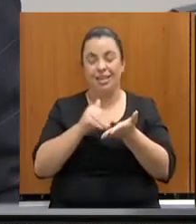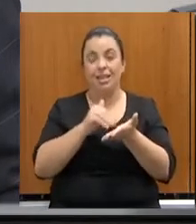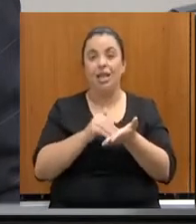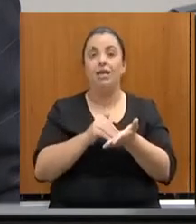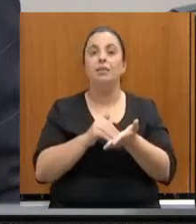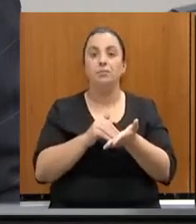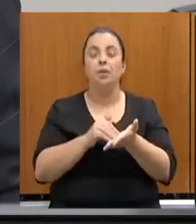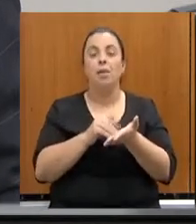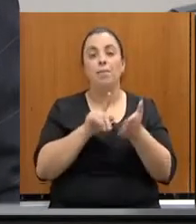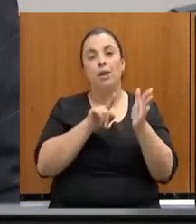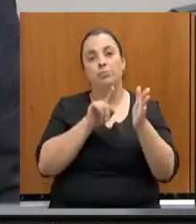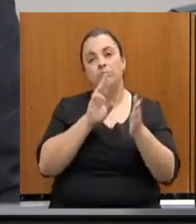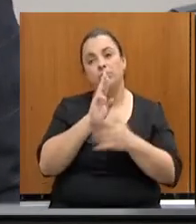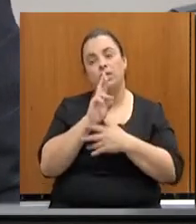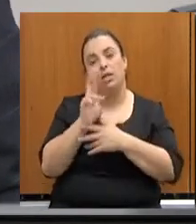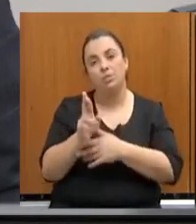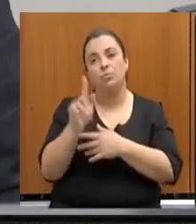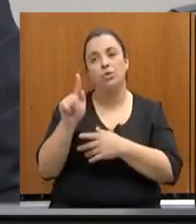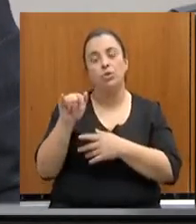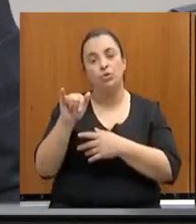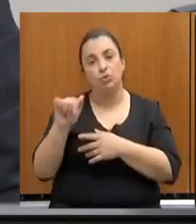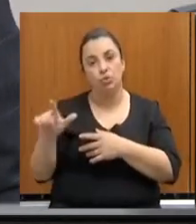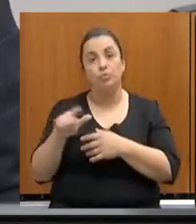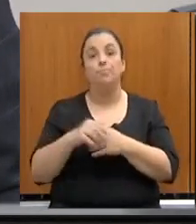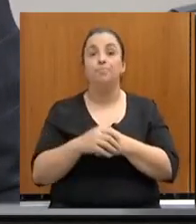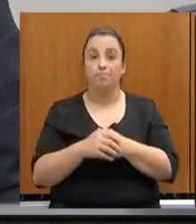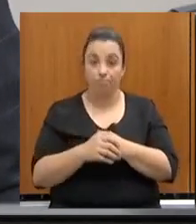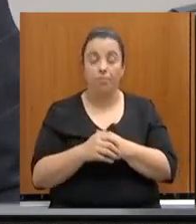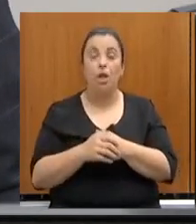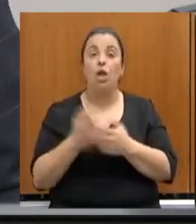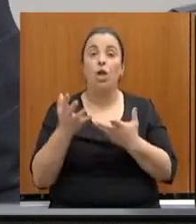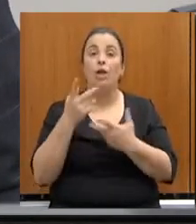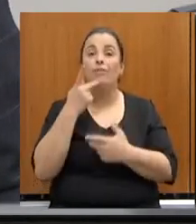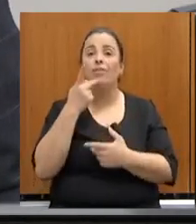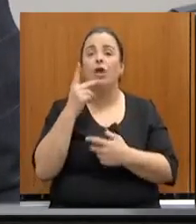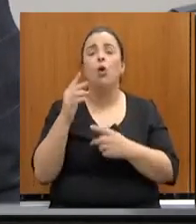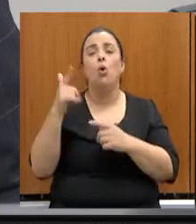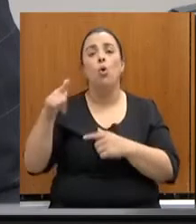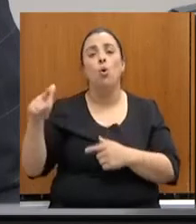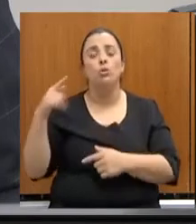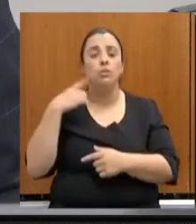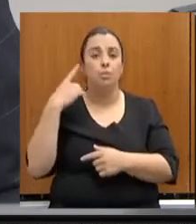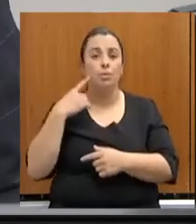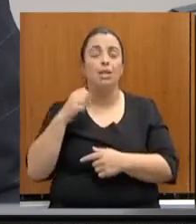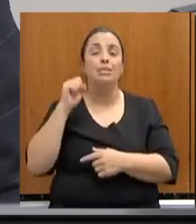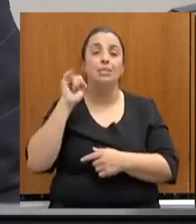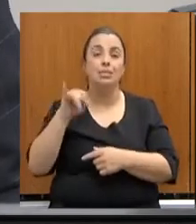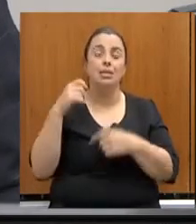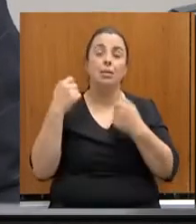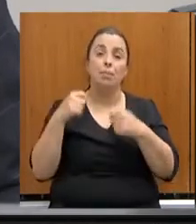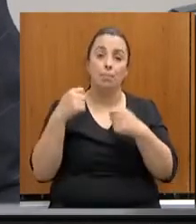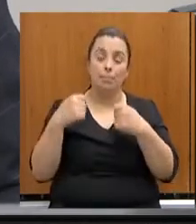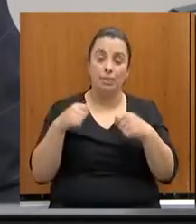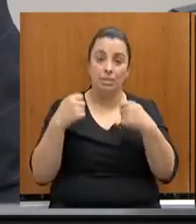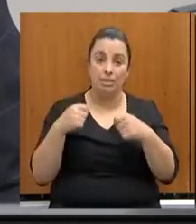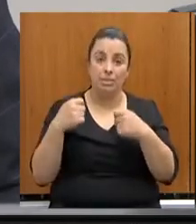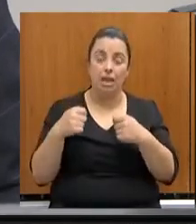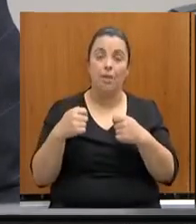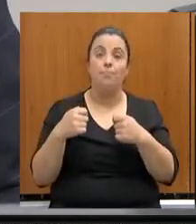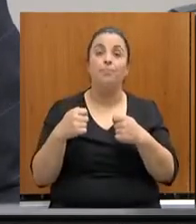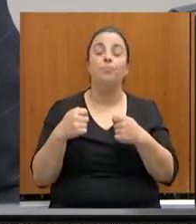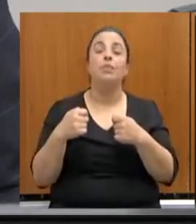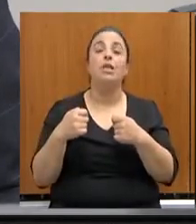as colocações do deputado Gil Pereira quero dizer aos deputados que farão uso da palavra para que se houver necessidade é